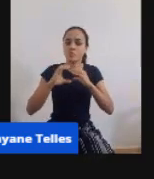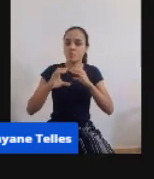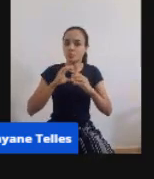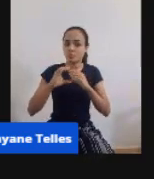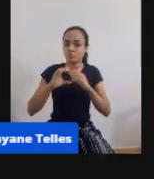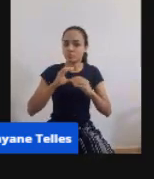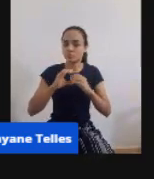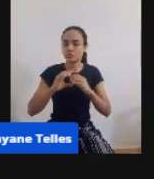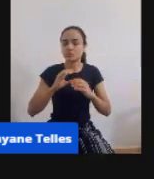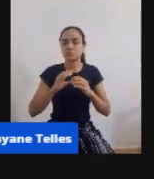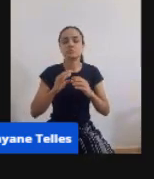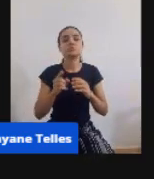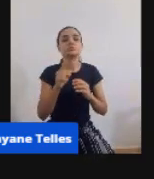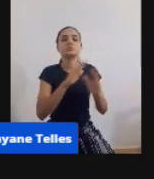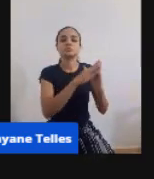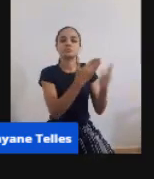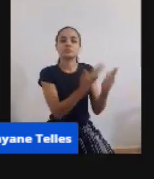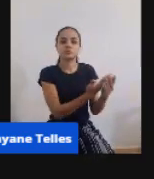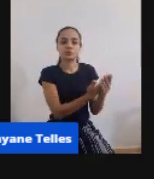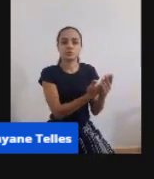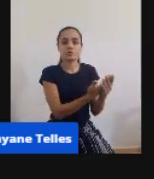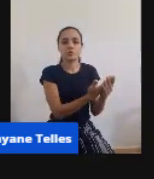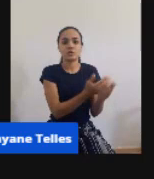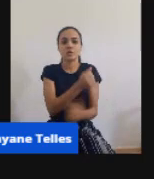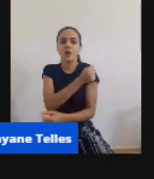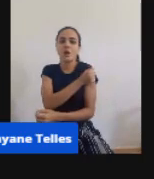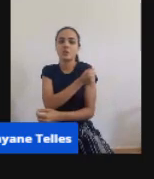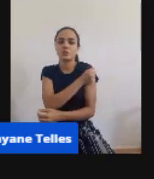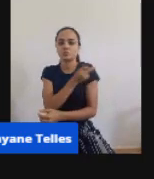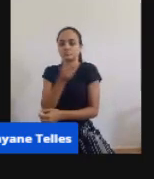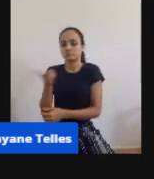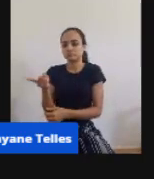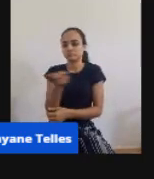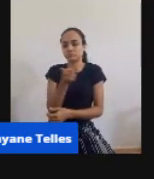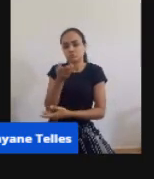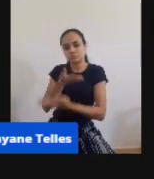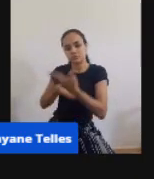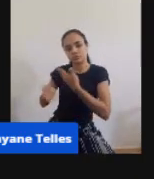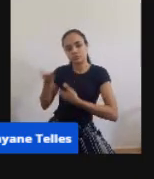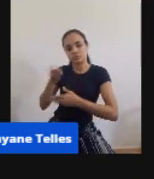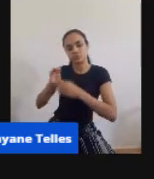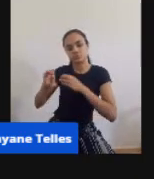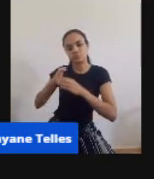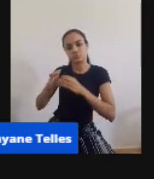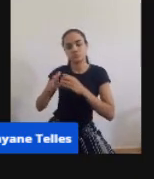e seus alunos. Próximo slide, por favor.